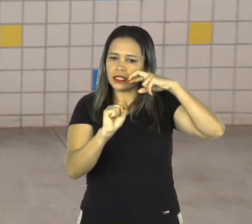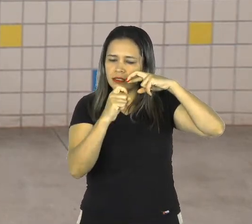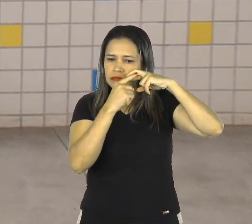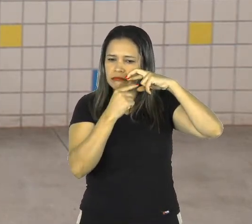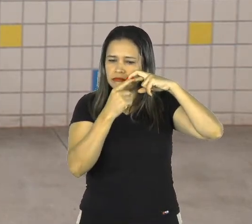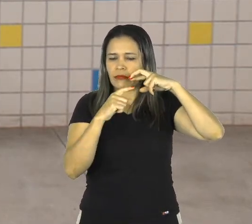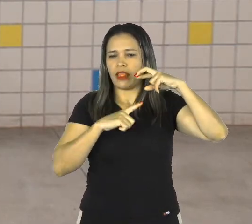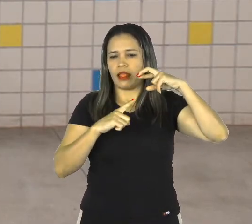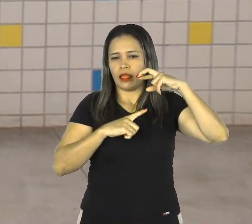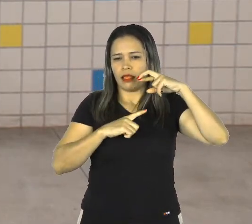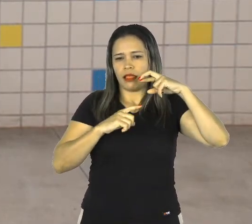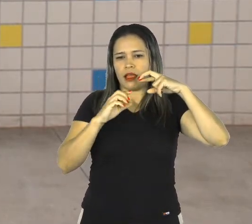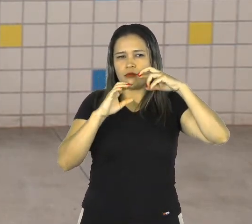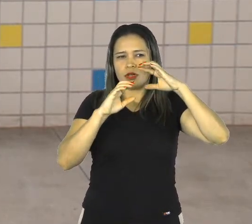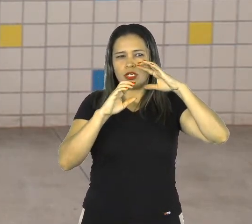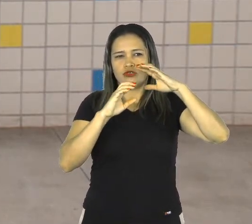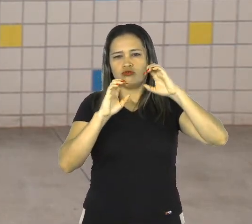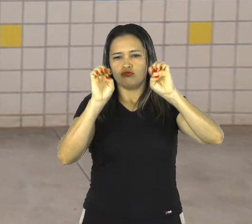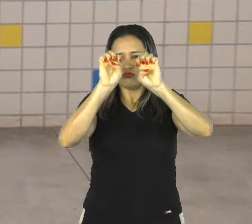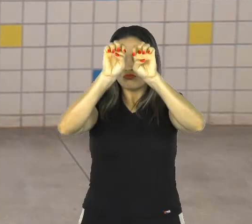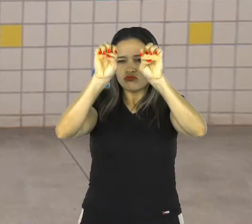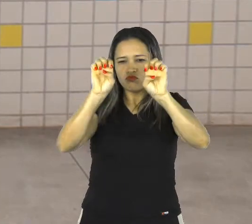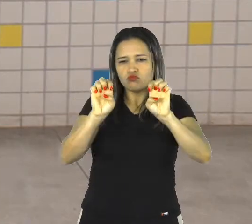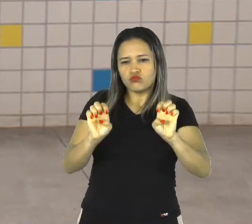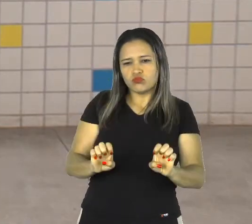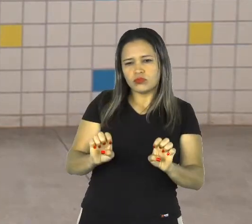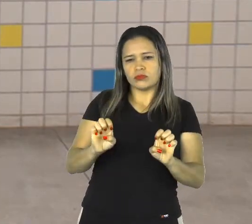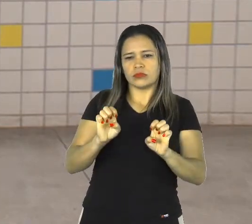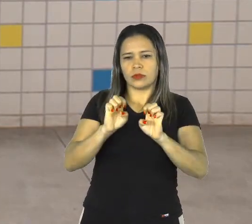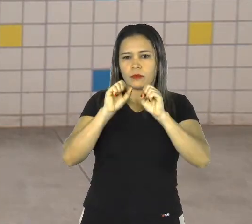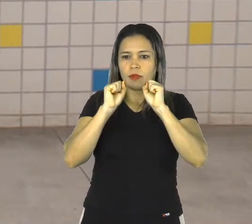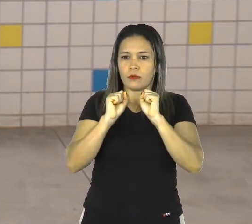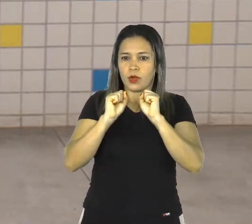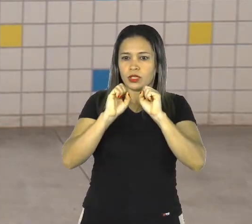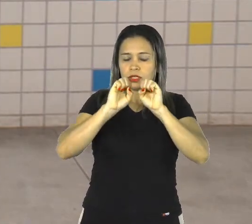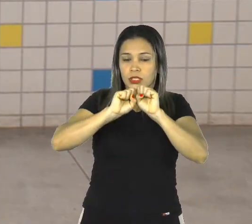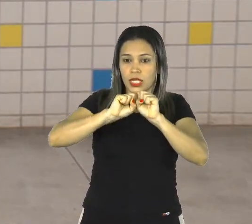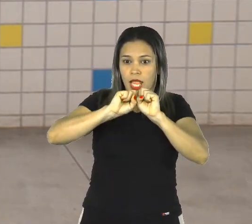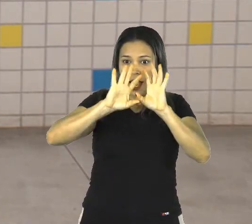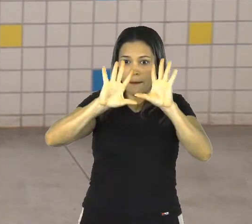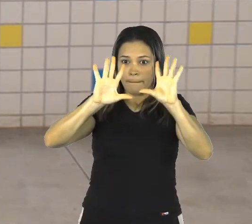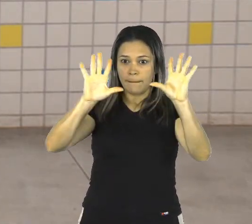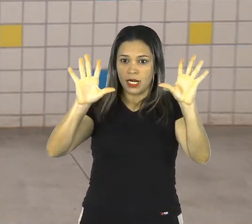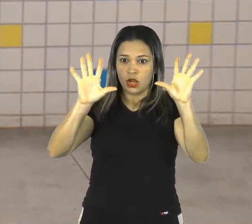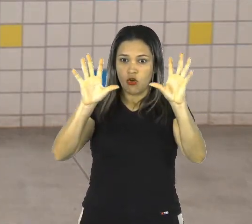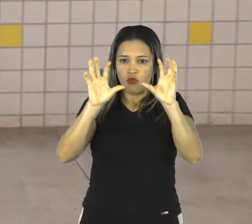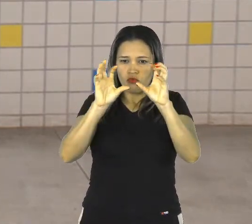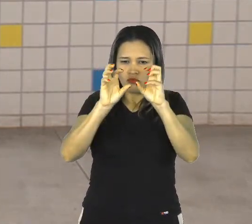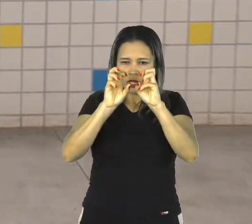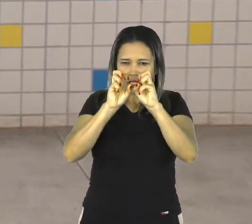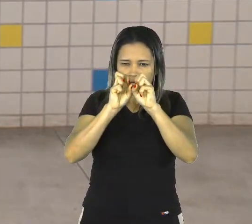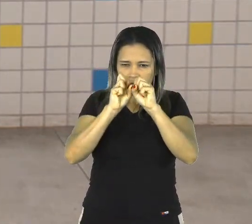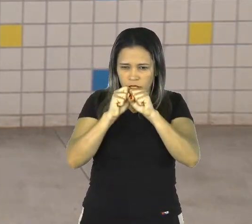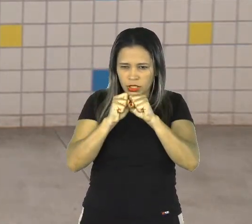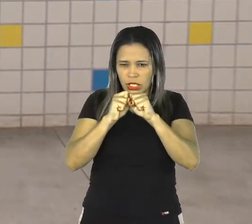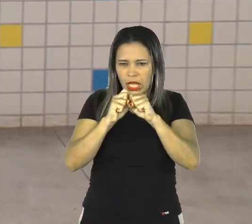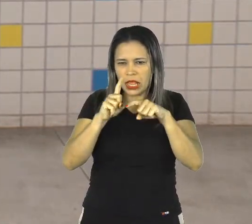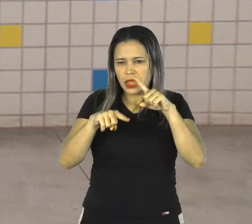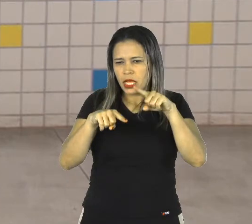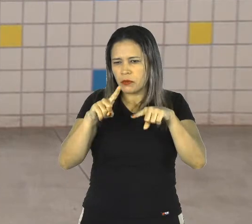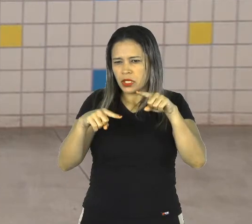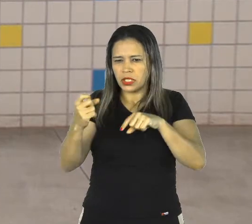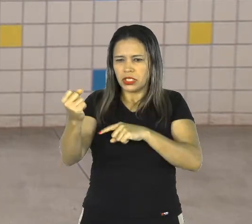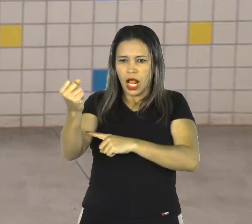tem umas estruturas que fazem com que ela abra e feche, dependendo da intensidade